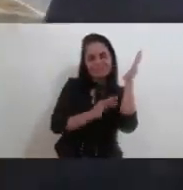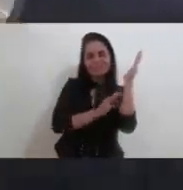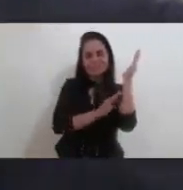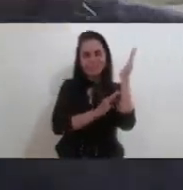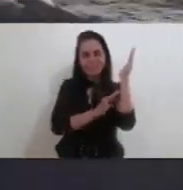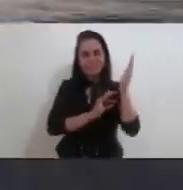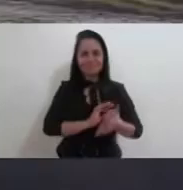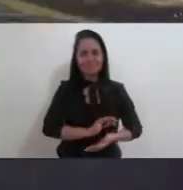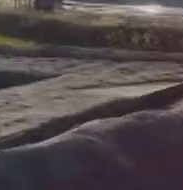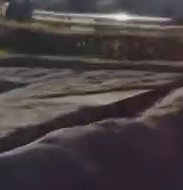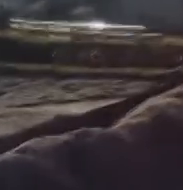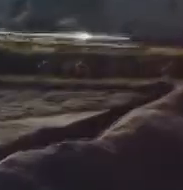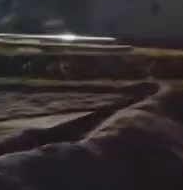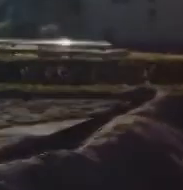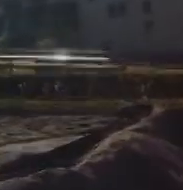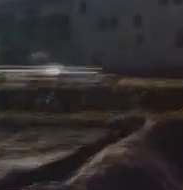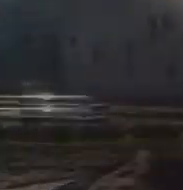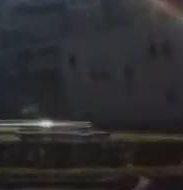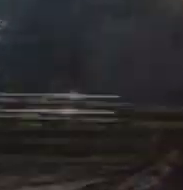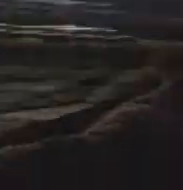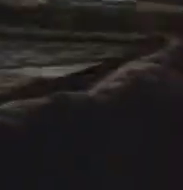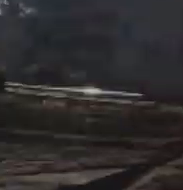Jabuticaba.